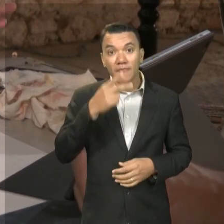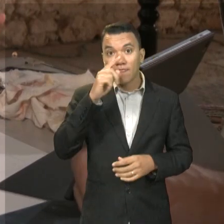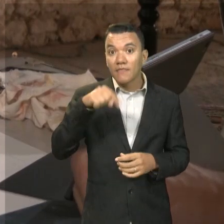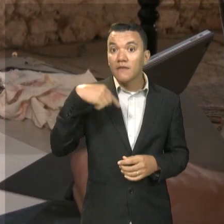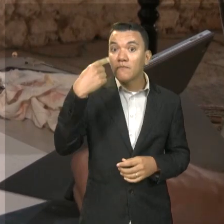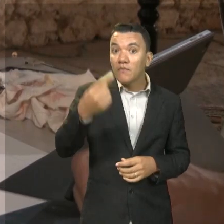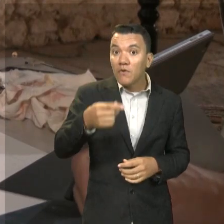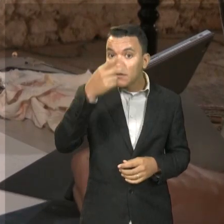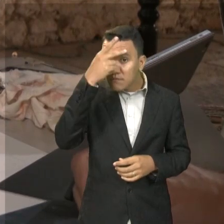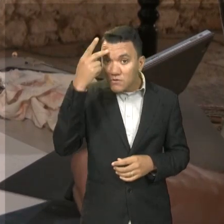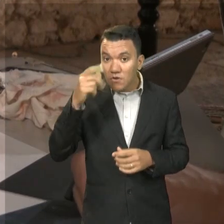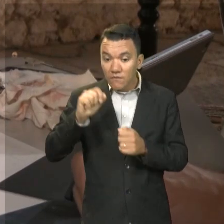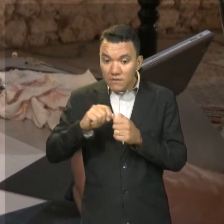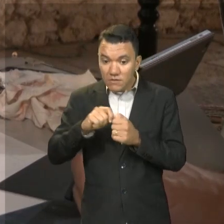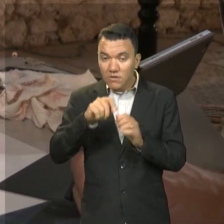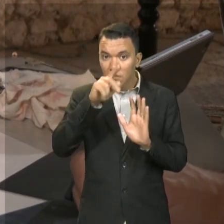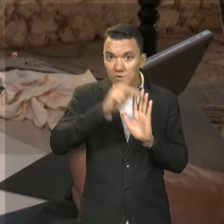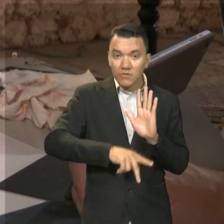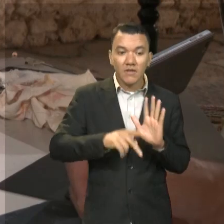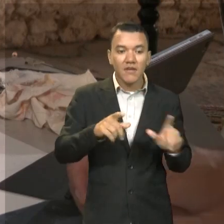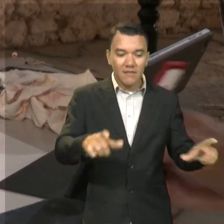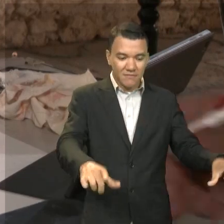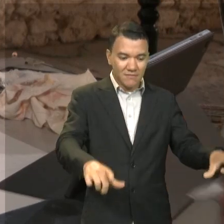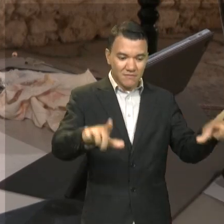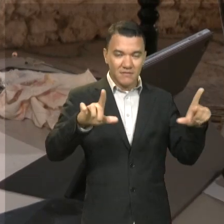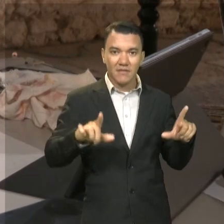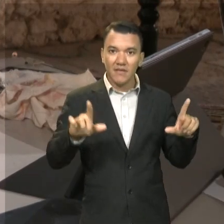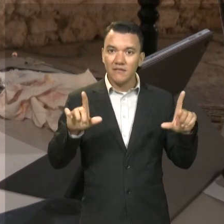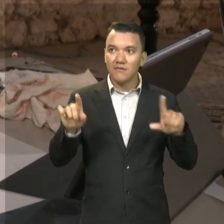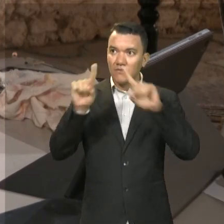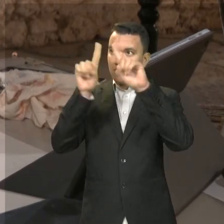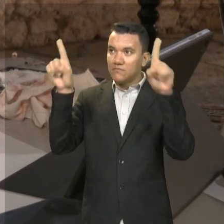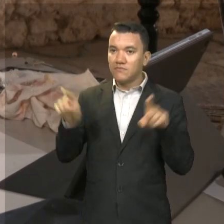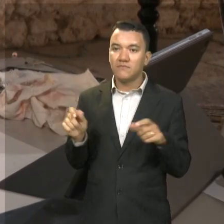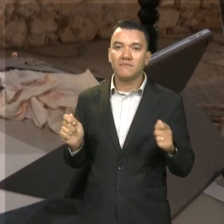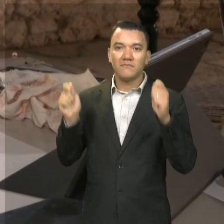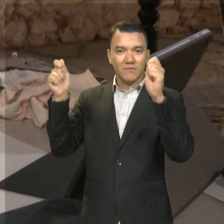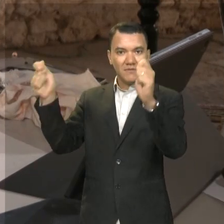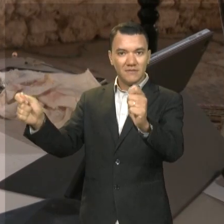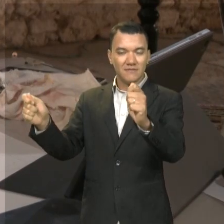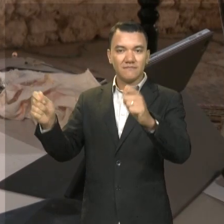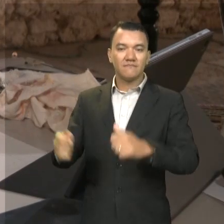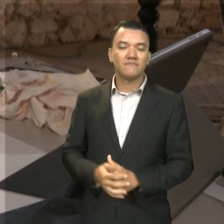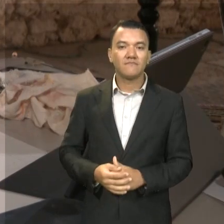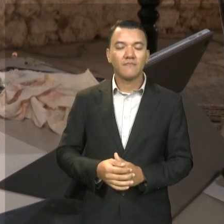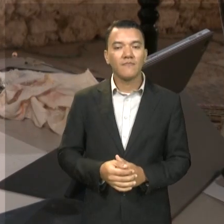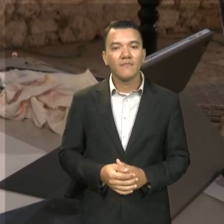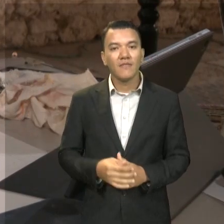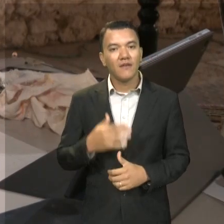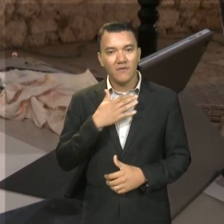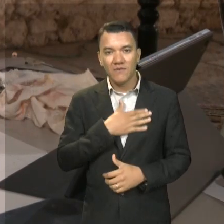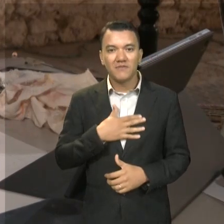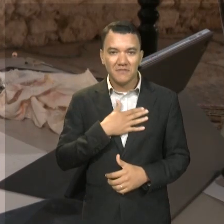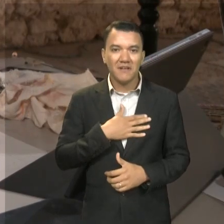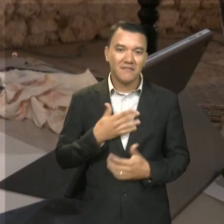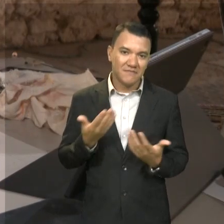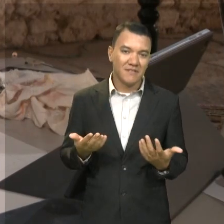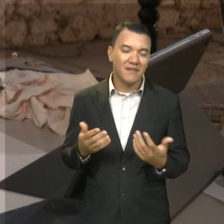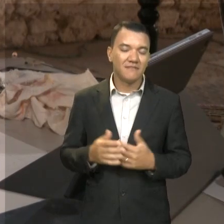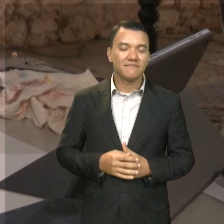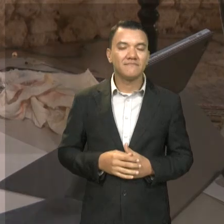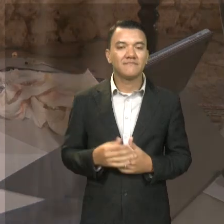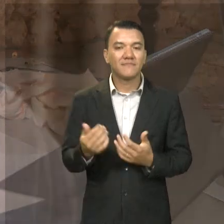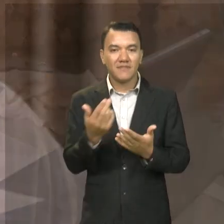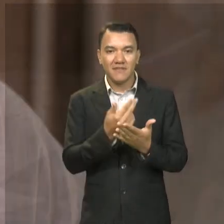clientes faziam o projeto, depois eles ficavam com o desenho e botavam no quadro. Aí eles gostavam muito dos